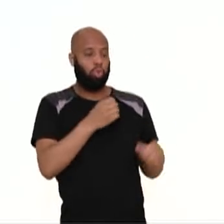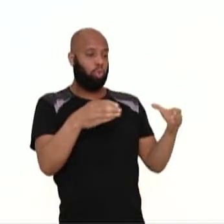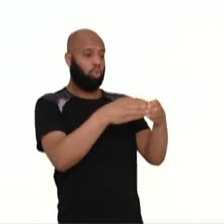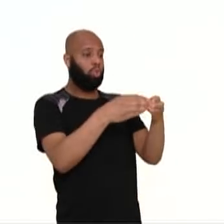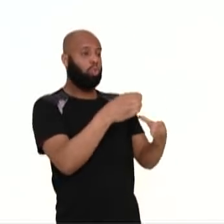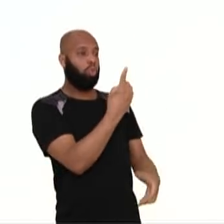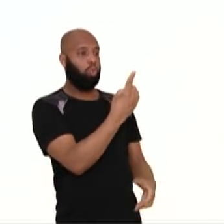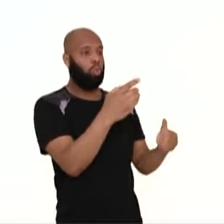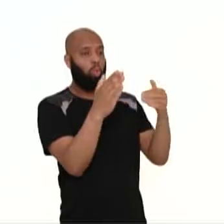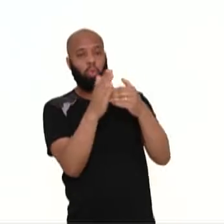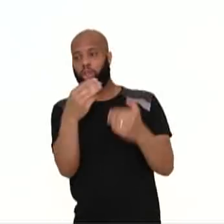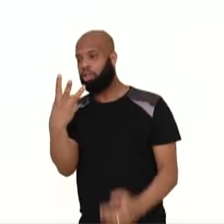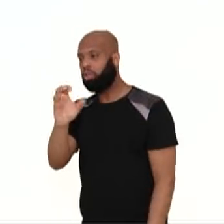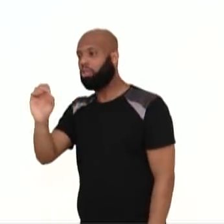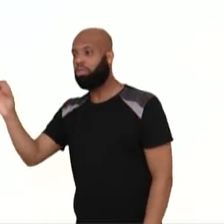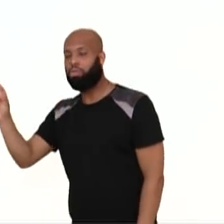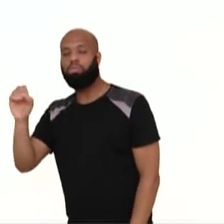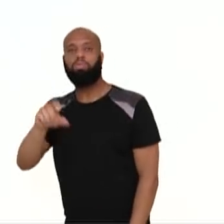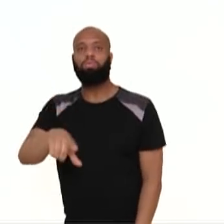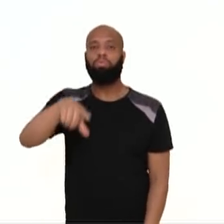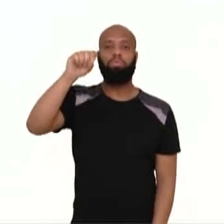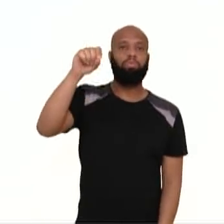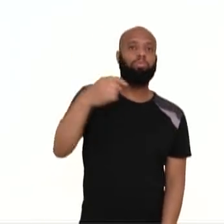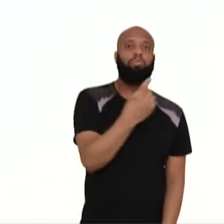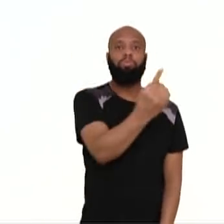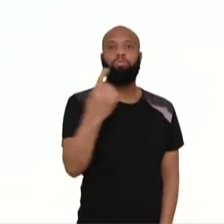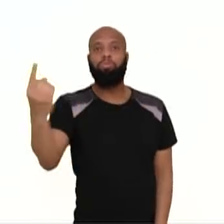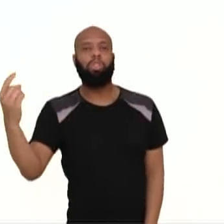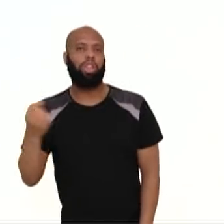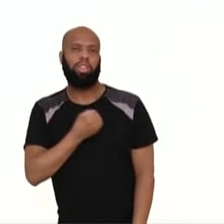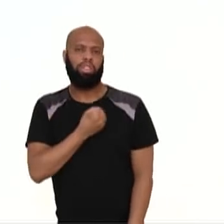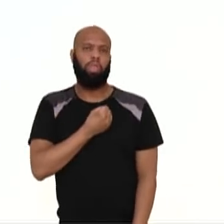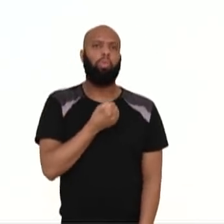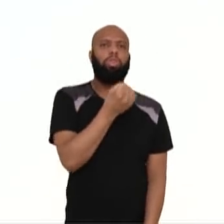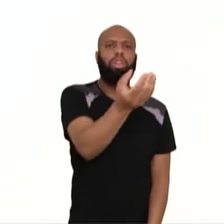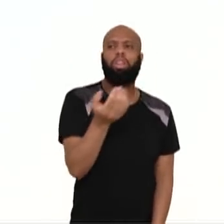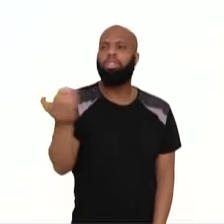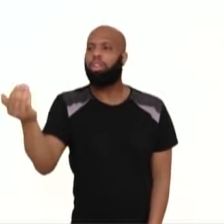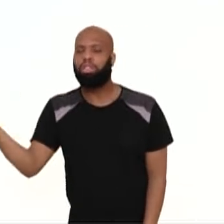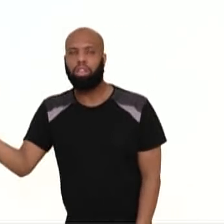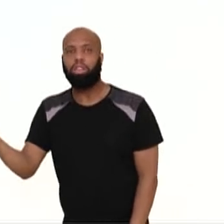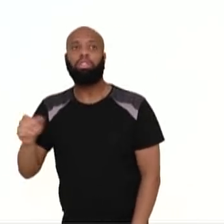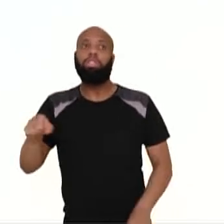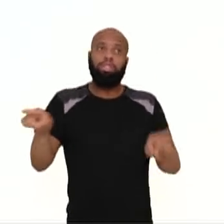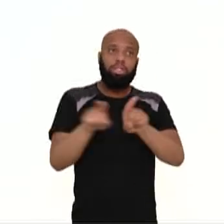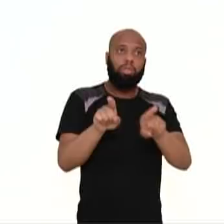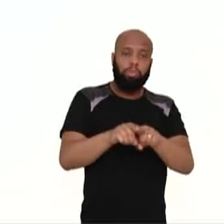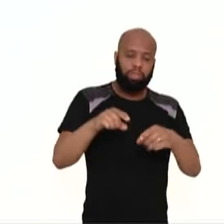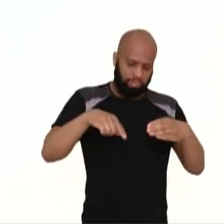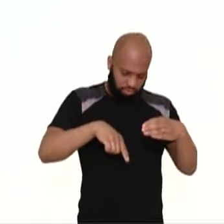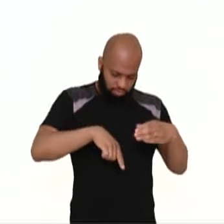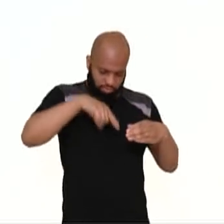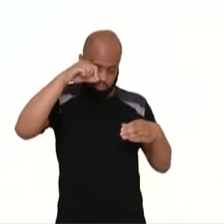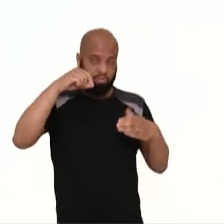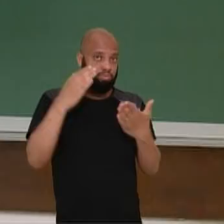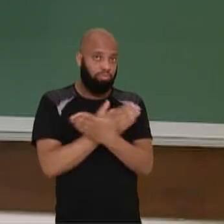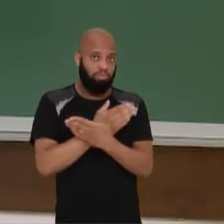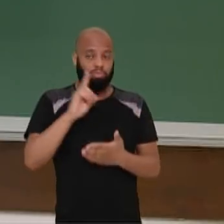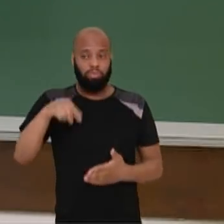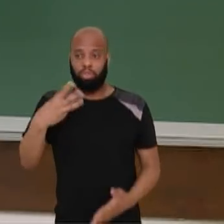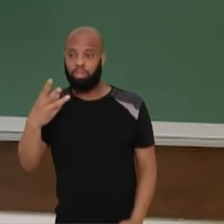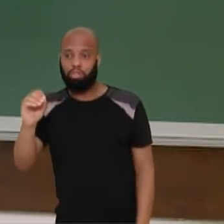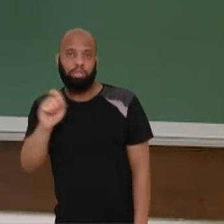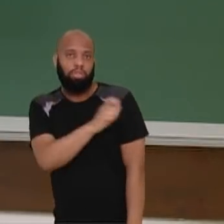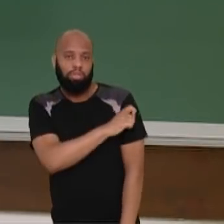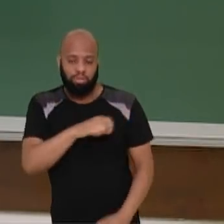1 a 300, vai dar um número para cada um dos alunos do 8º ano e vai sortear 30